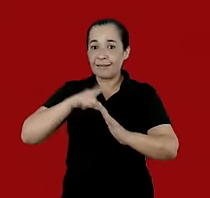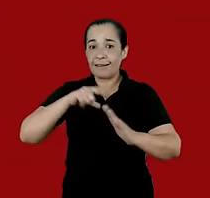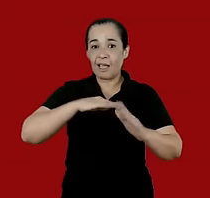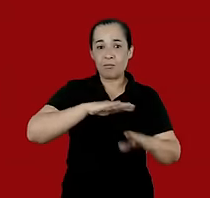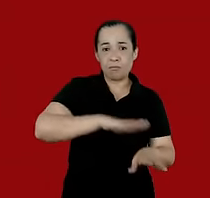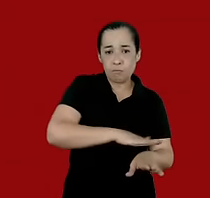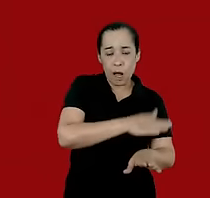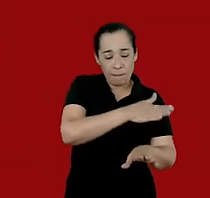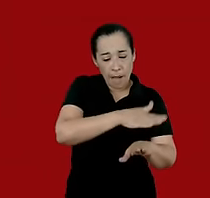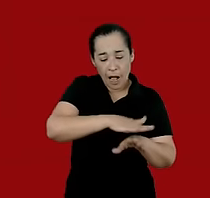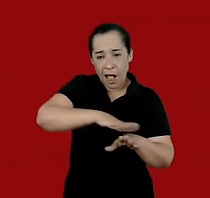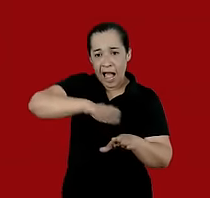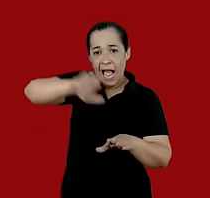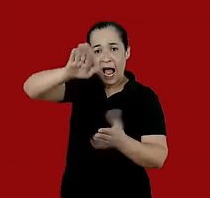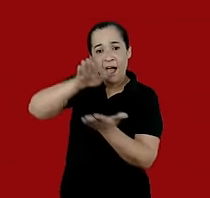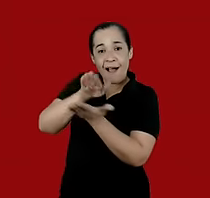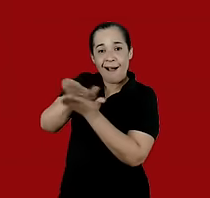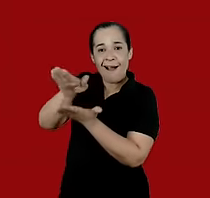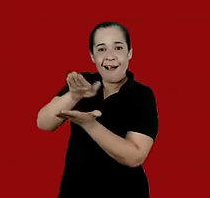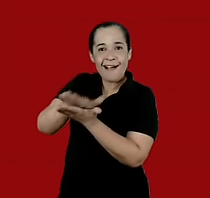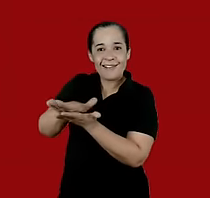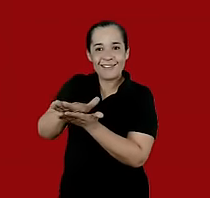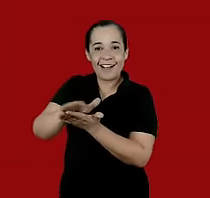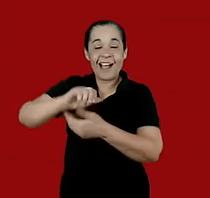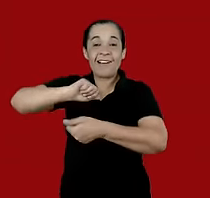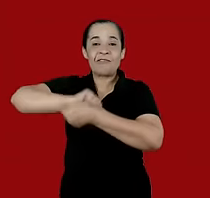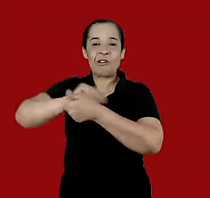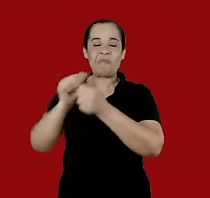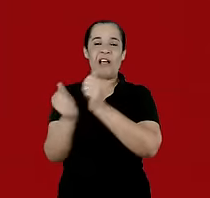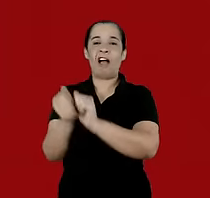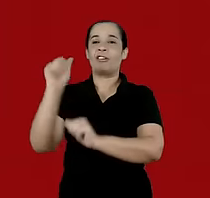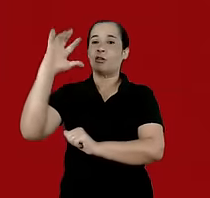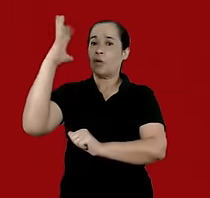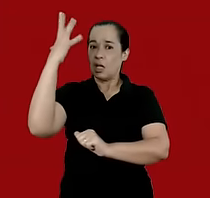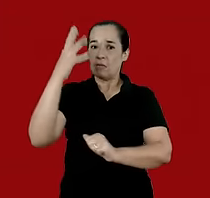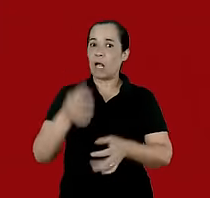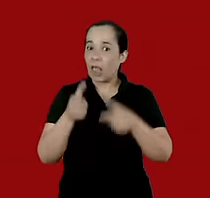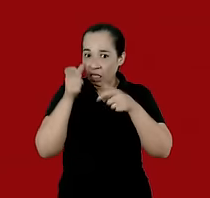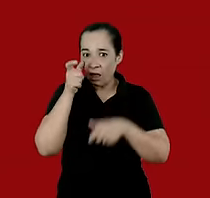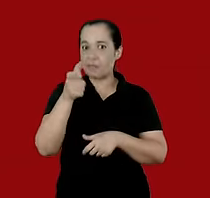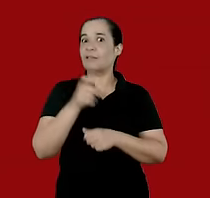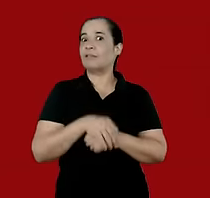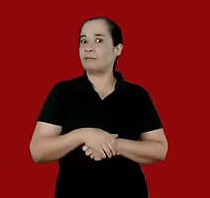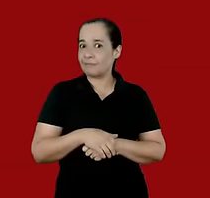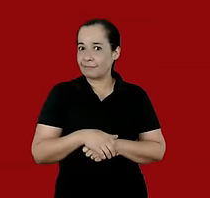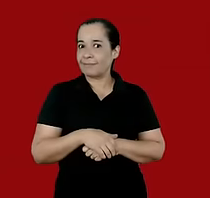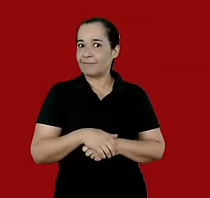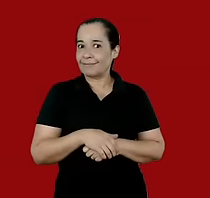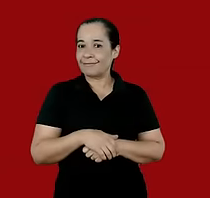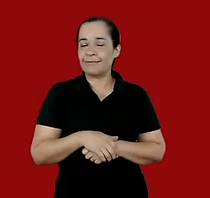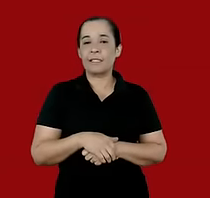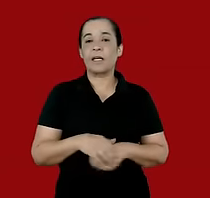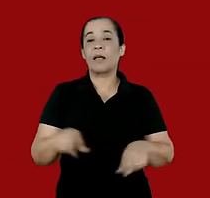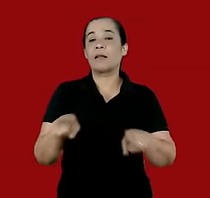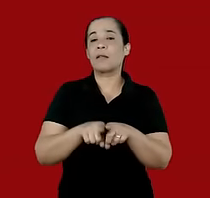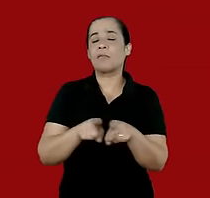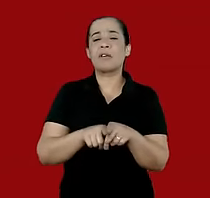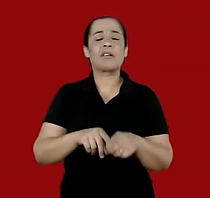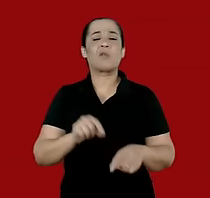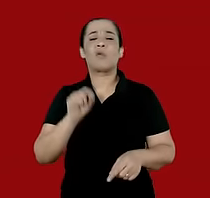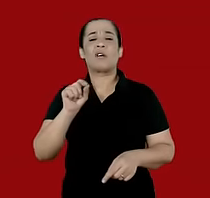adaptação climática né que é bastante interessante a gente vê por exemplo eh eh O que que é estimado de